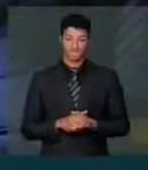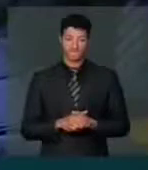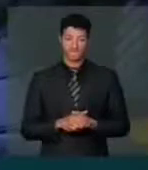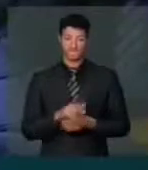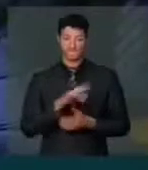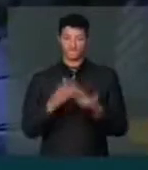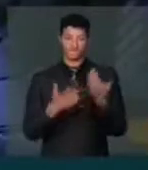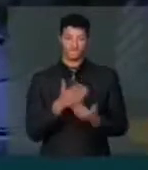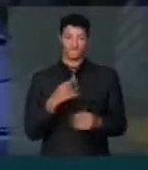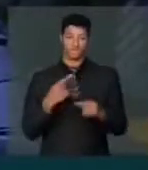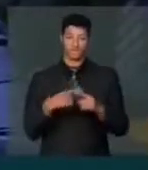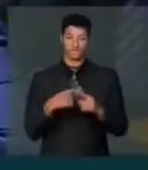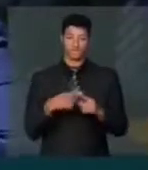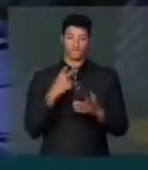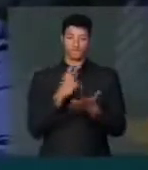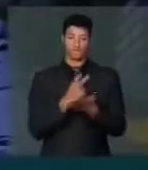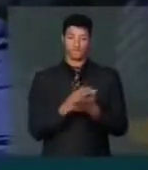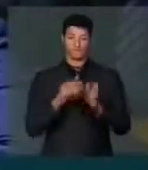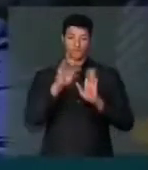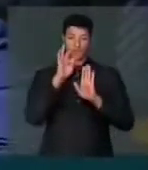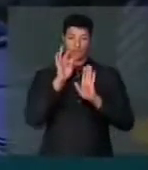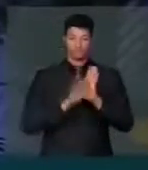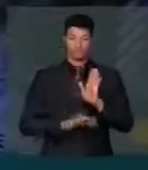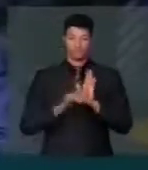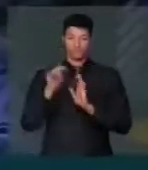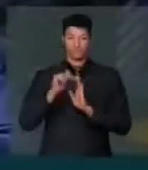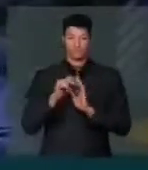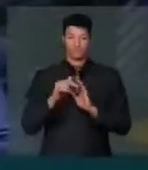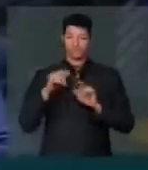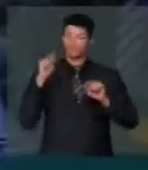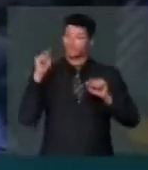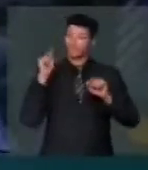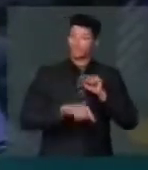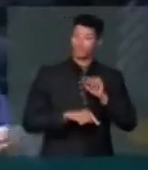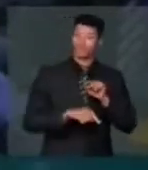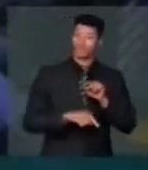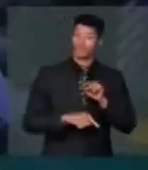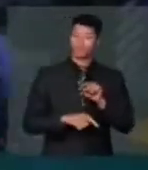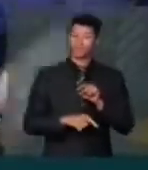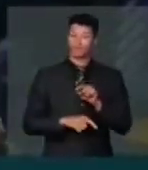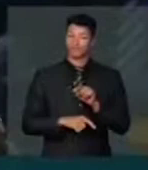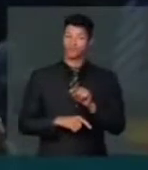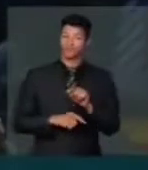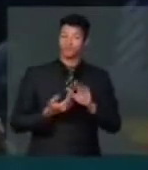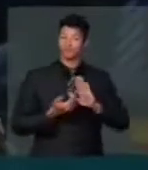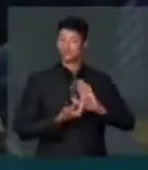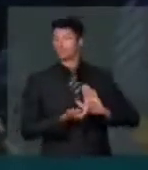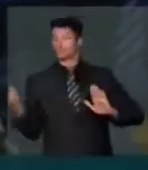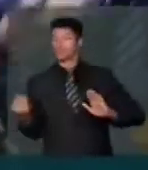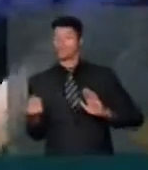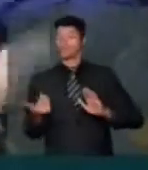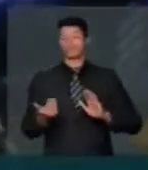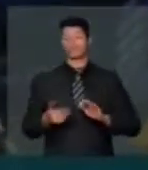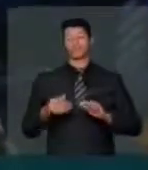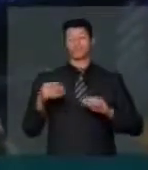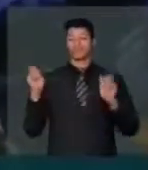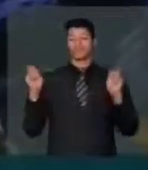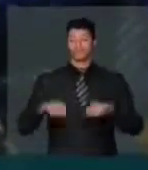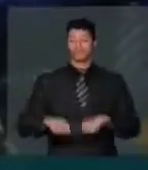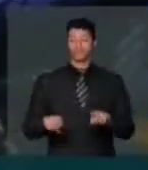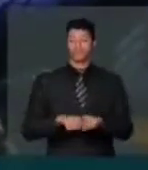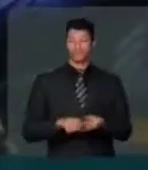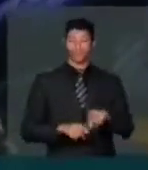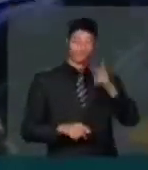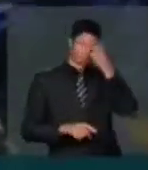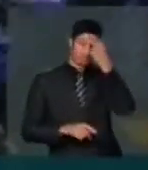Vão perder, porque está no mesmo texto aqui, a proibição foi extraído do texto, a